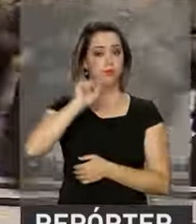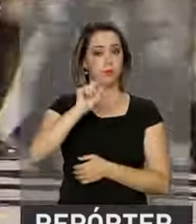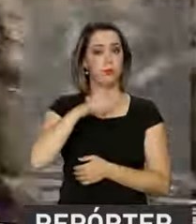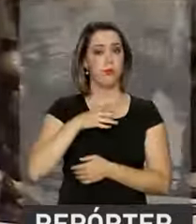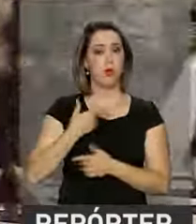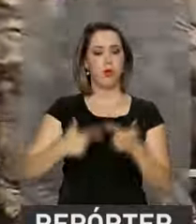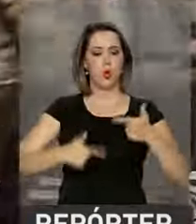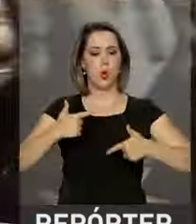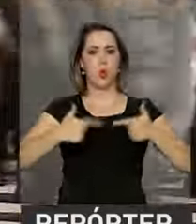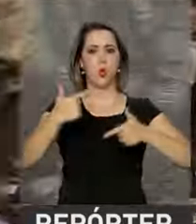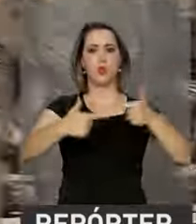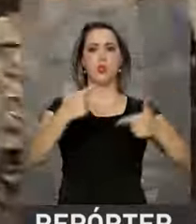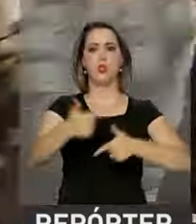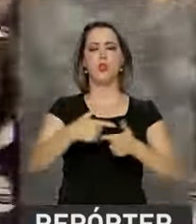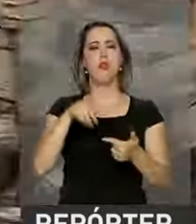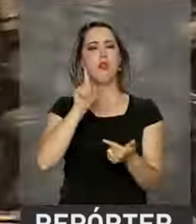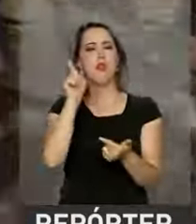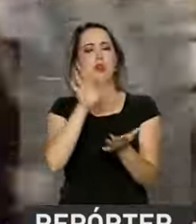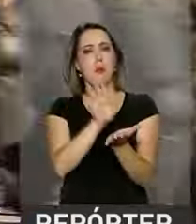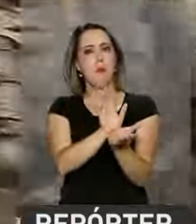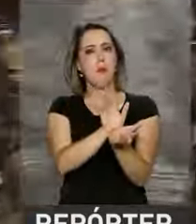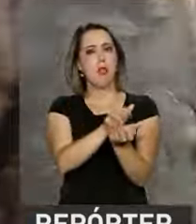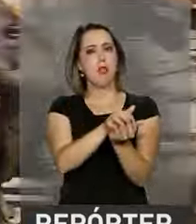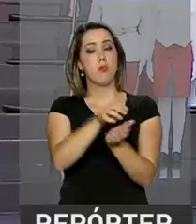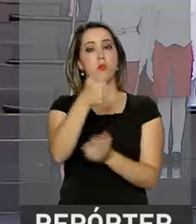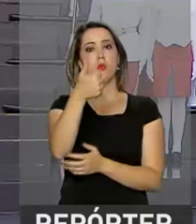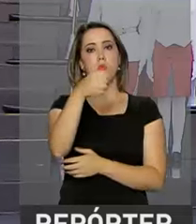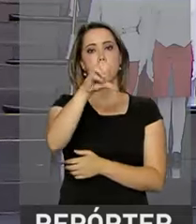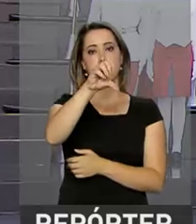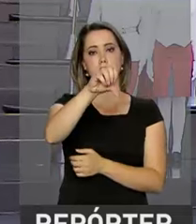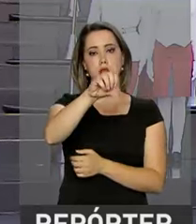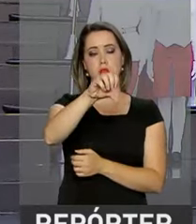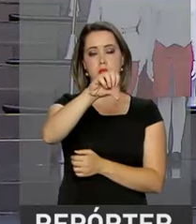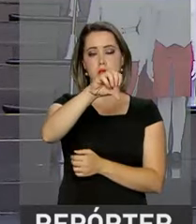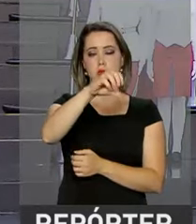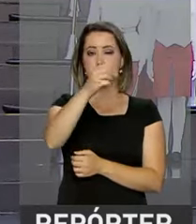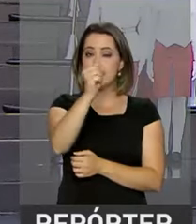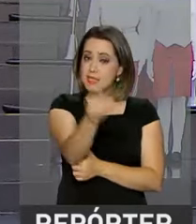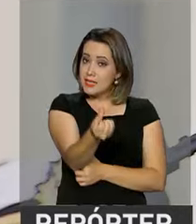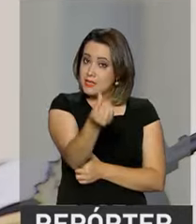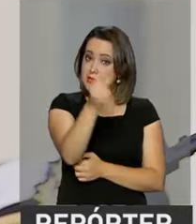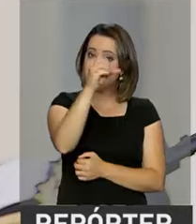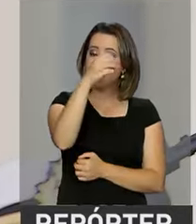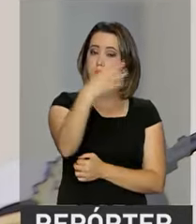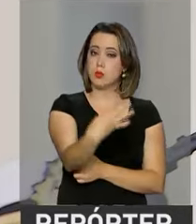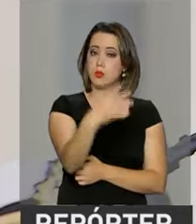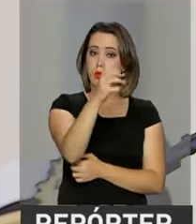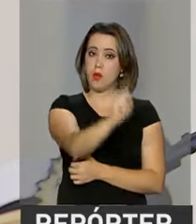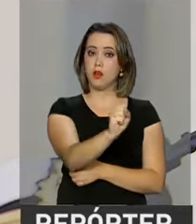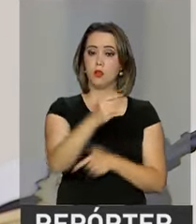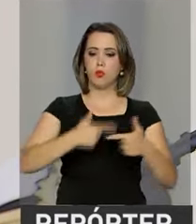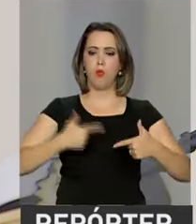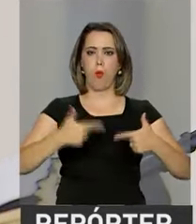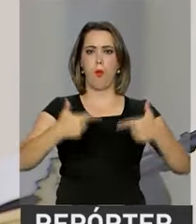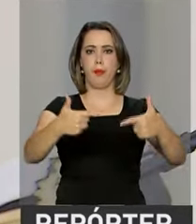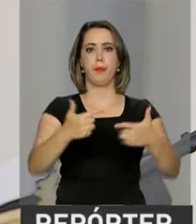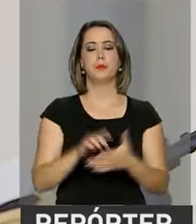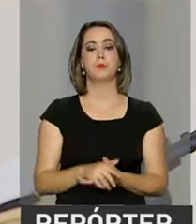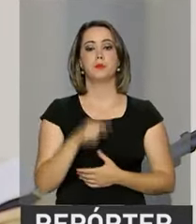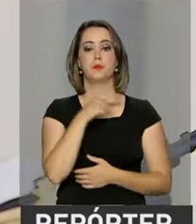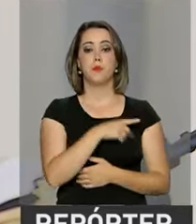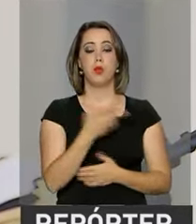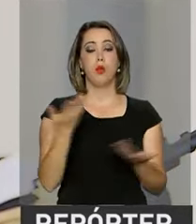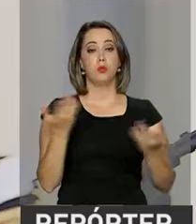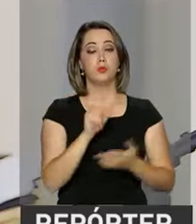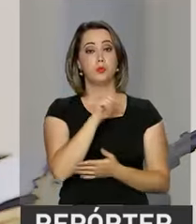holandesa em Pernambuco em 1648. Na leitura da ordem do dia, o comandante do Exército, General